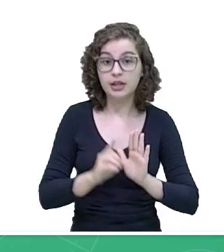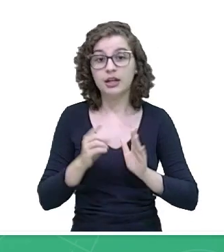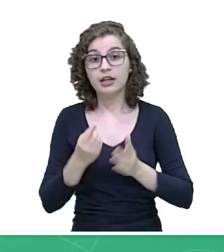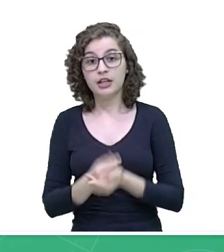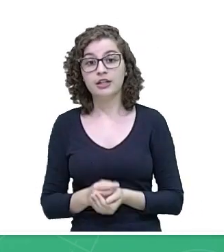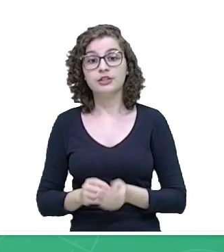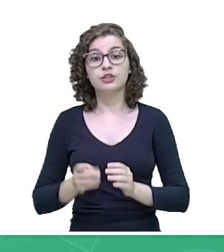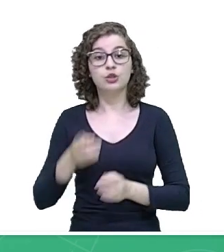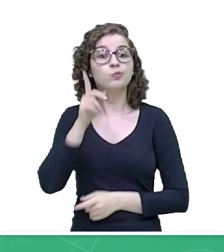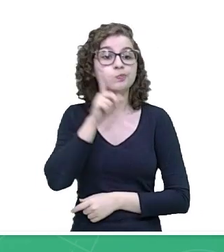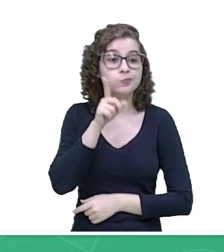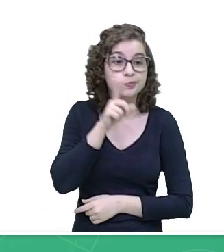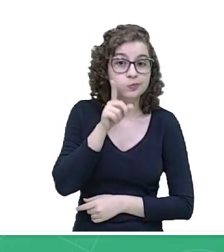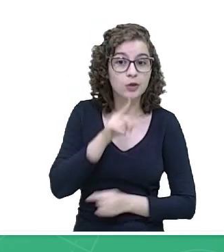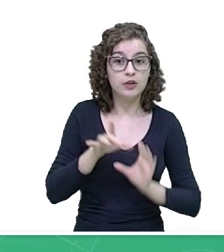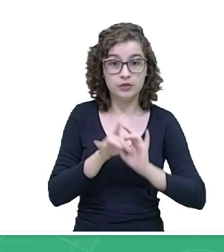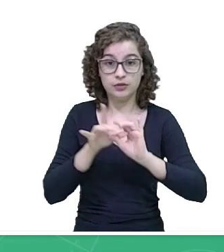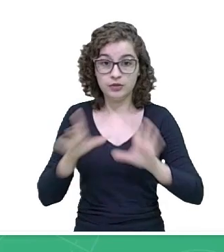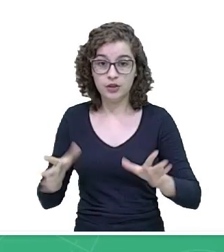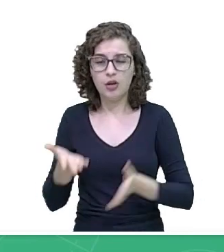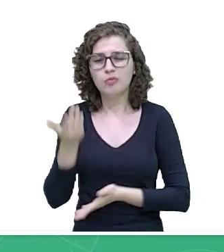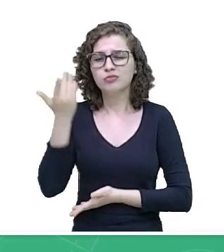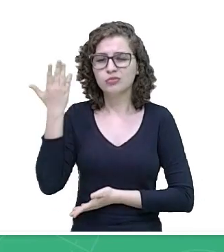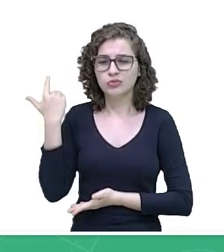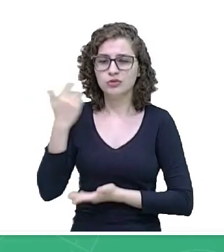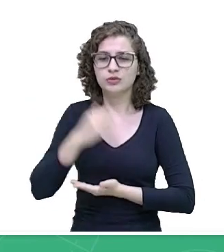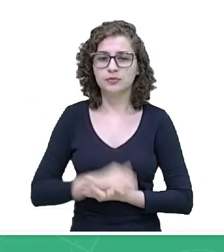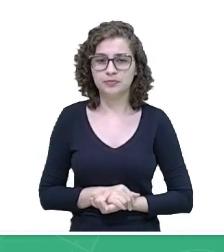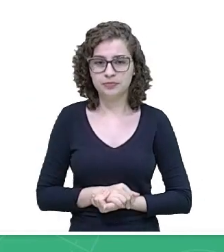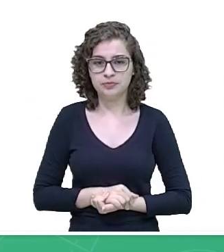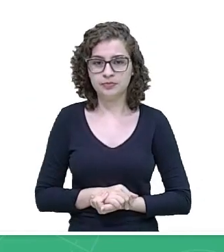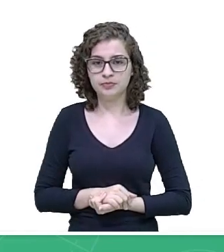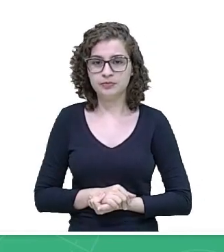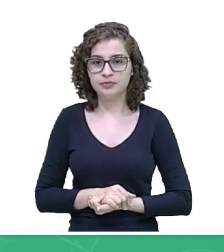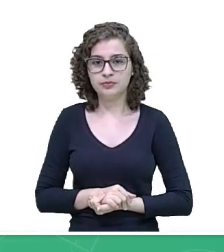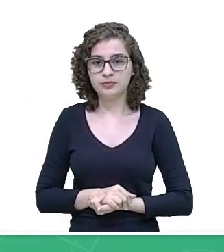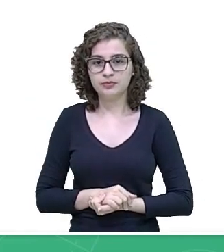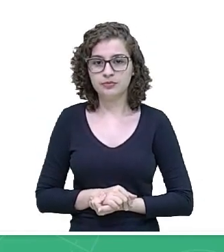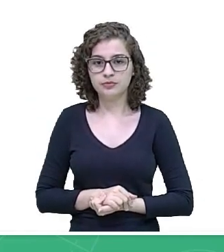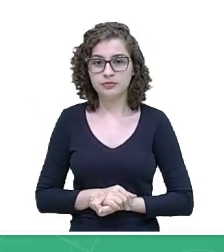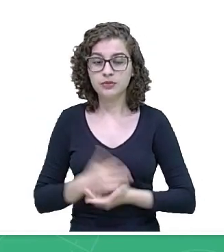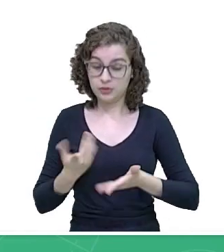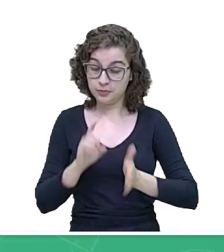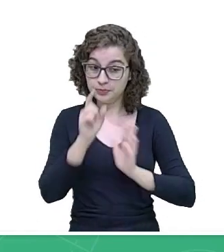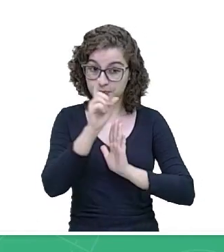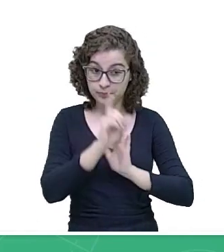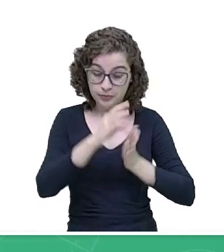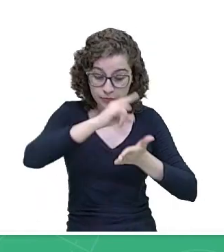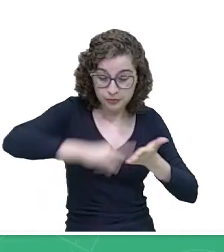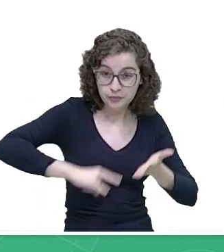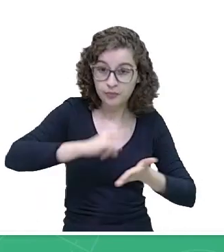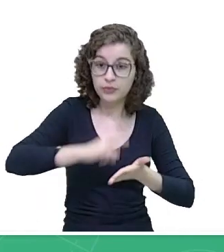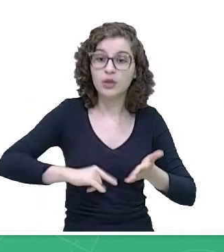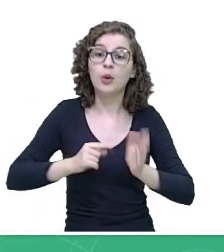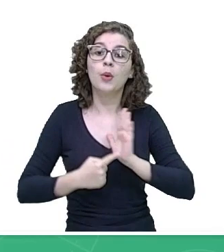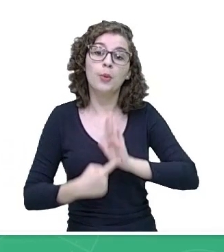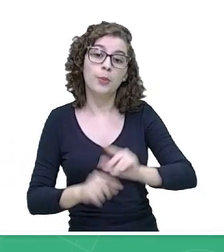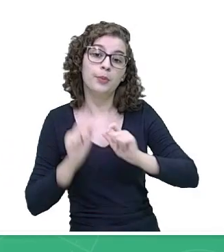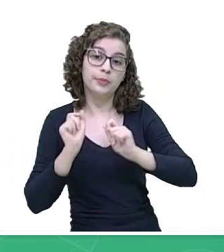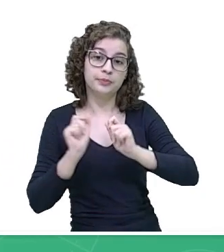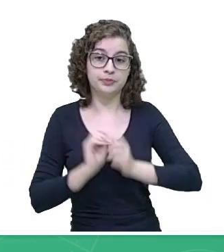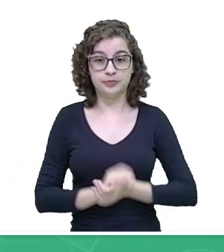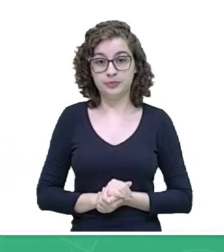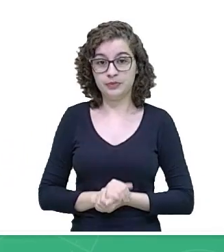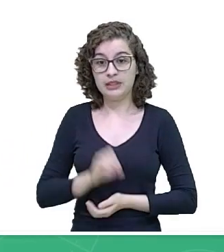Unidos no ano de 1776. E como vocês colocaram aí, esse documento fala que quando um